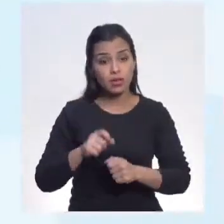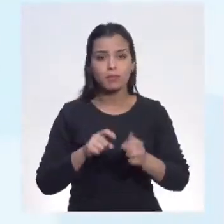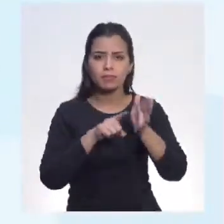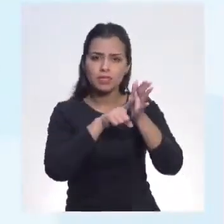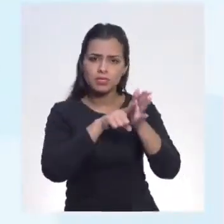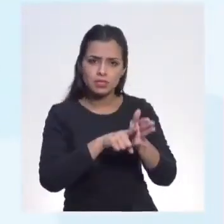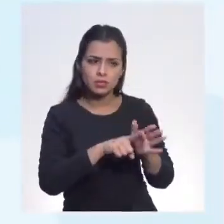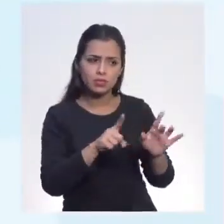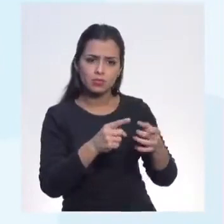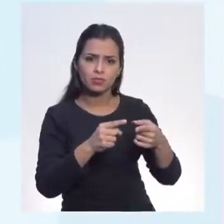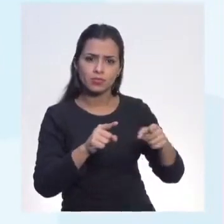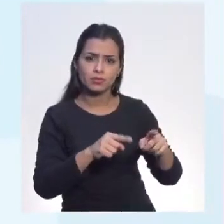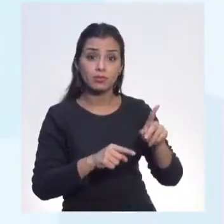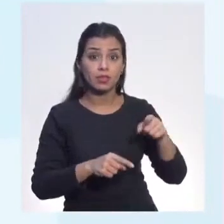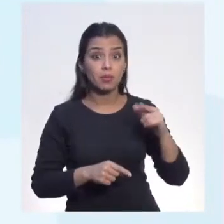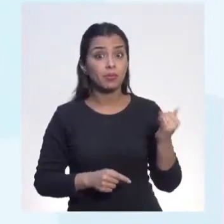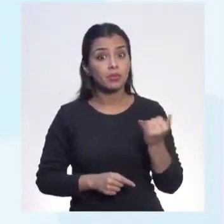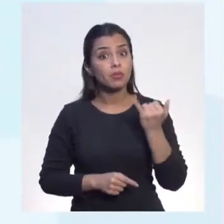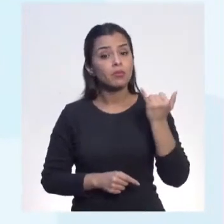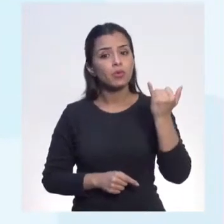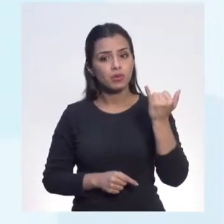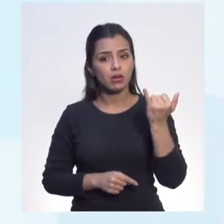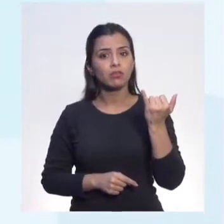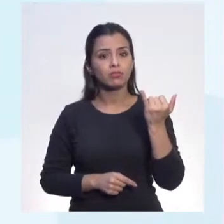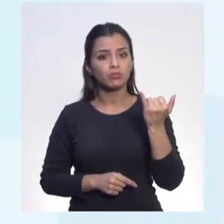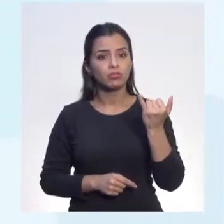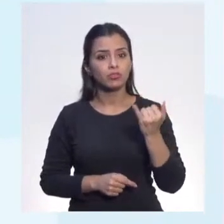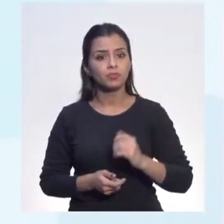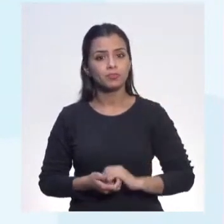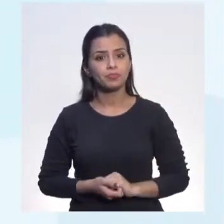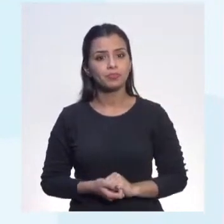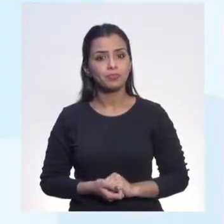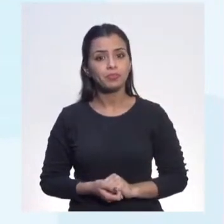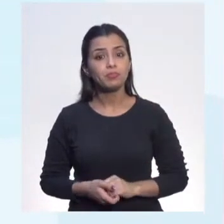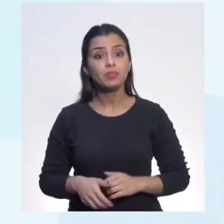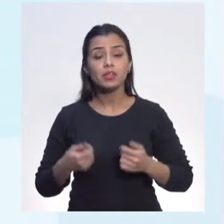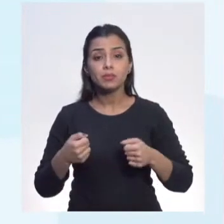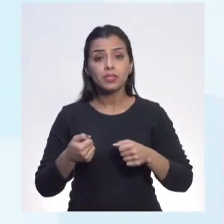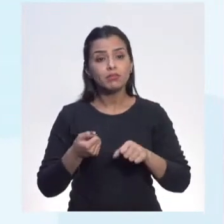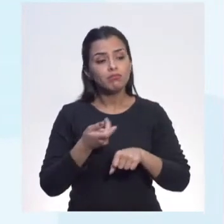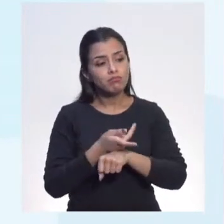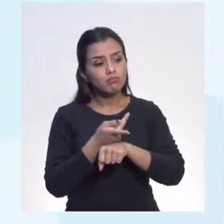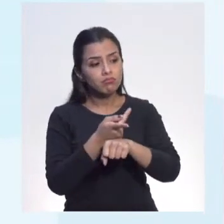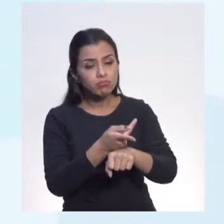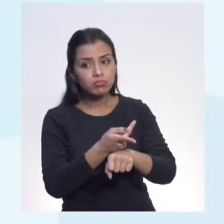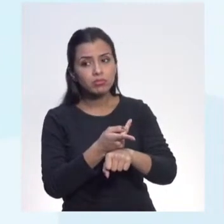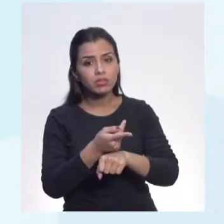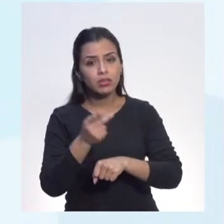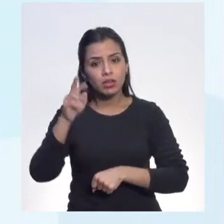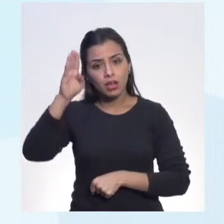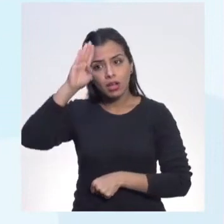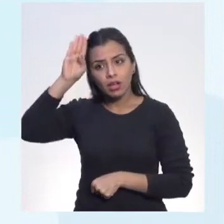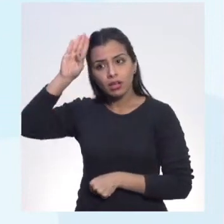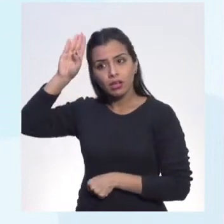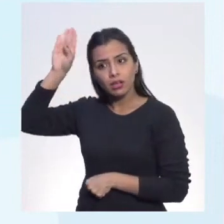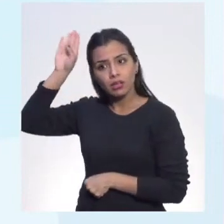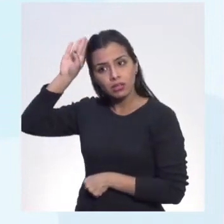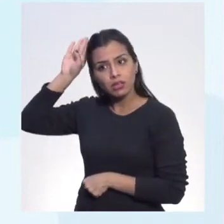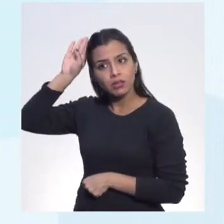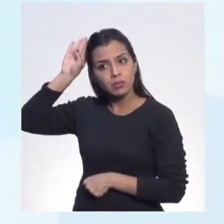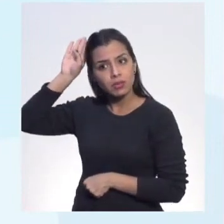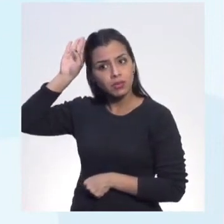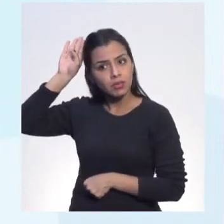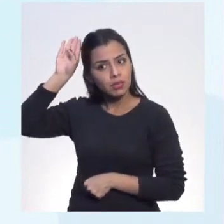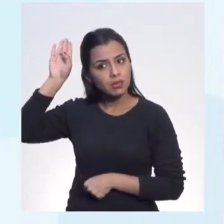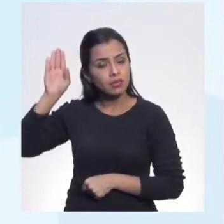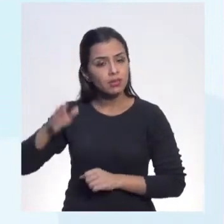importante dentro, né, de uma gravadora. Ele realiza pesquisas acadêmicas, de investigação e de resgate